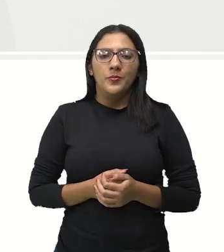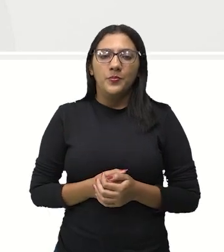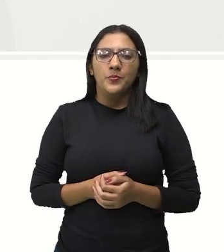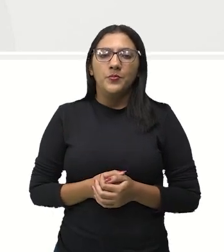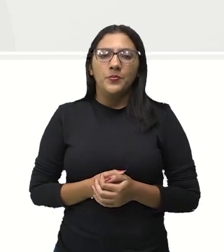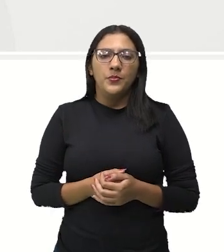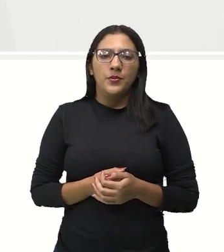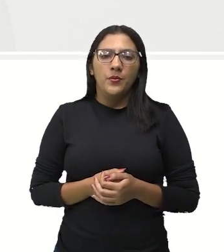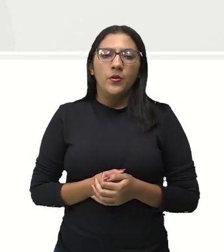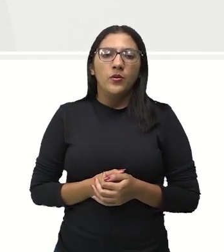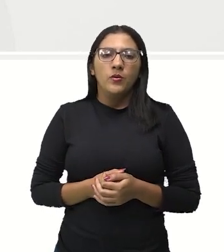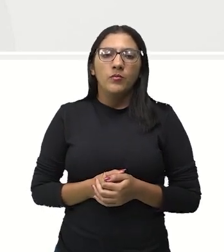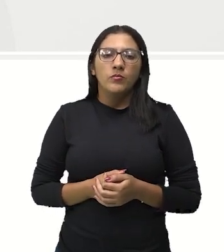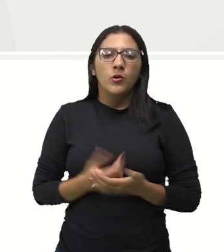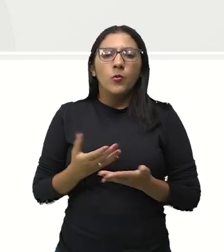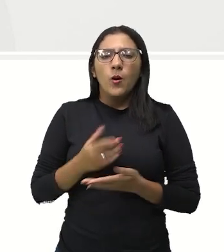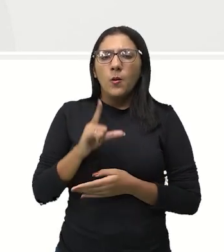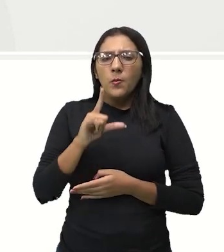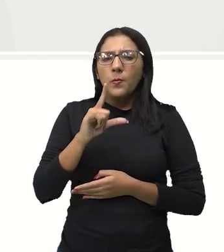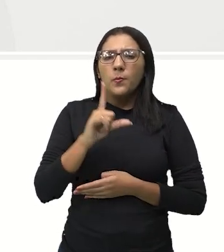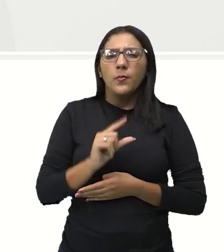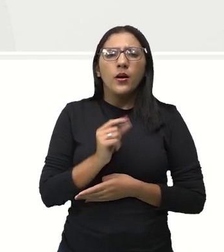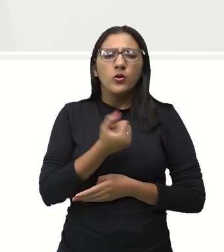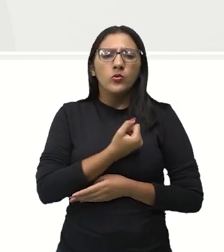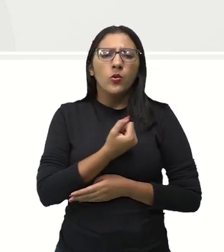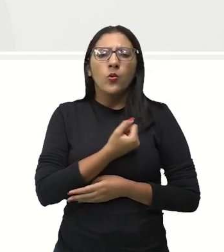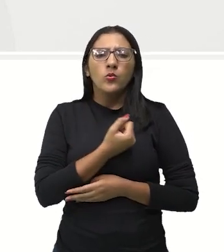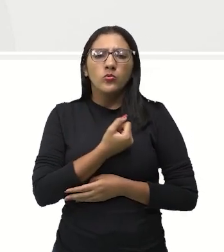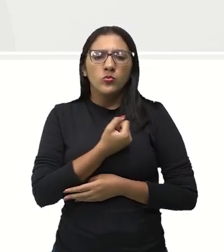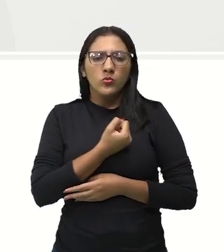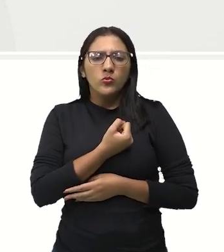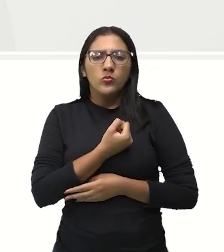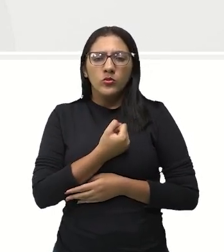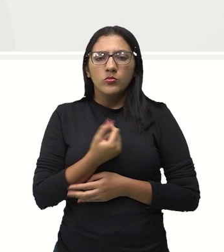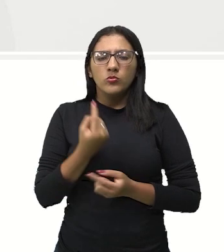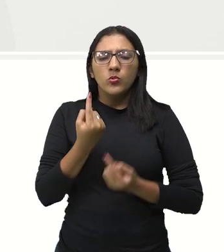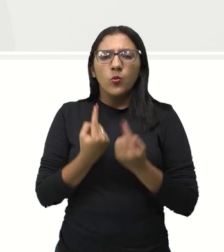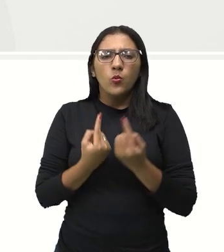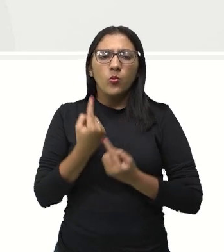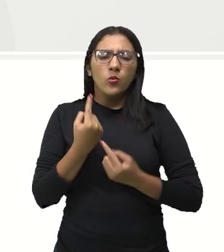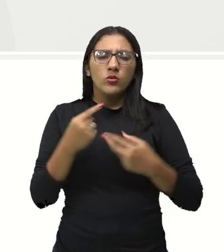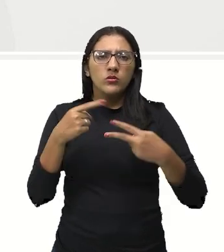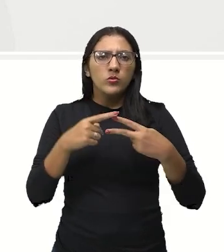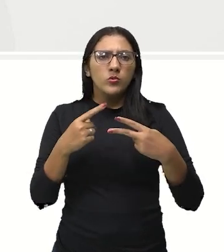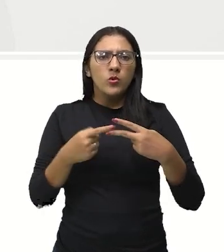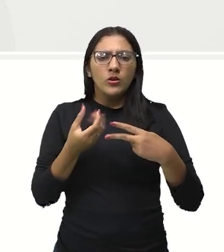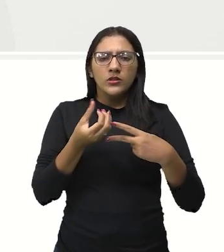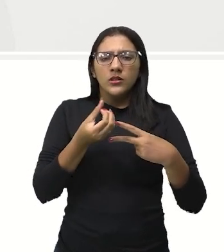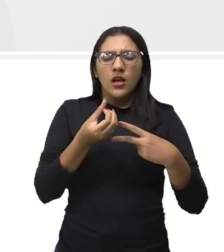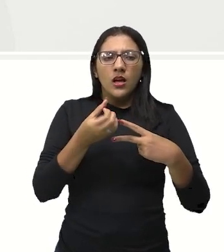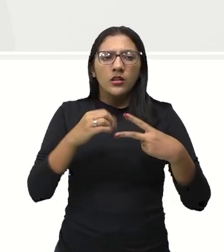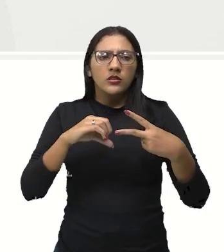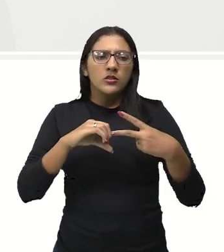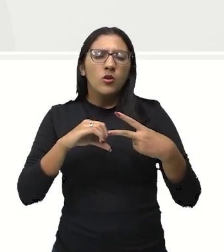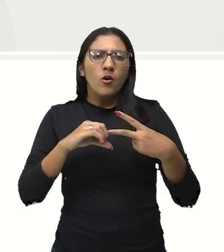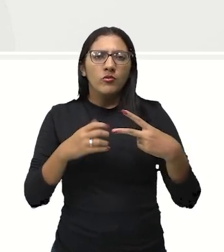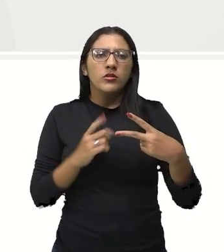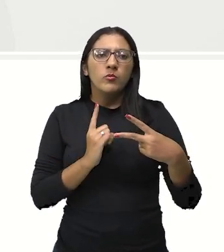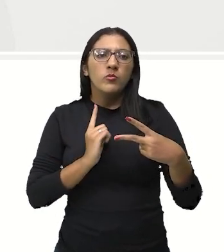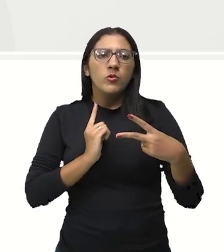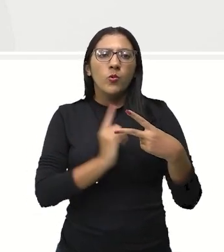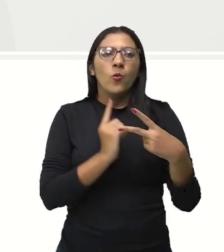o menor, né? O menor múltiplo comum é 18. O que, que isso quer dizer? Quer dizer que eles vão passar, os veículos vão